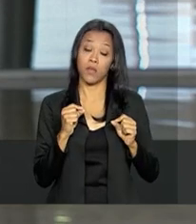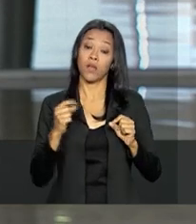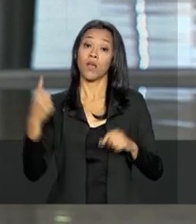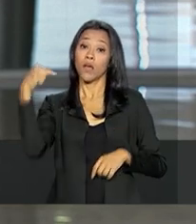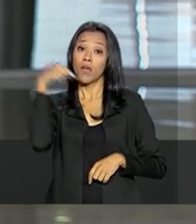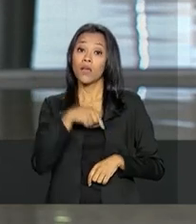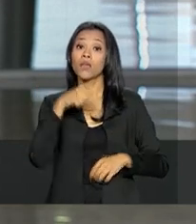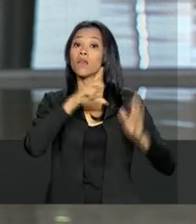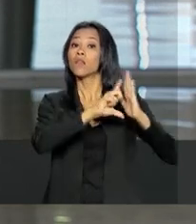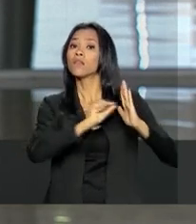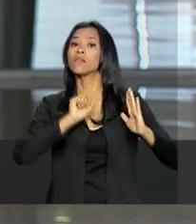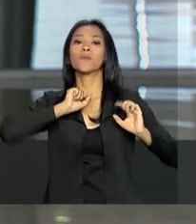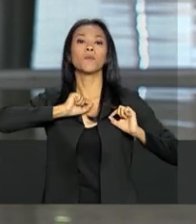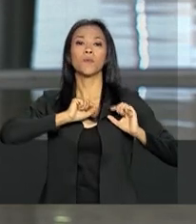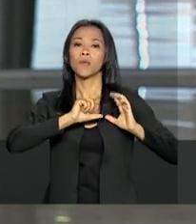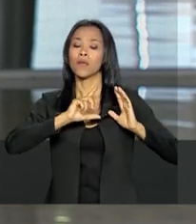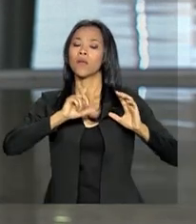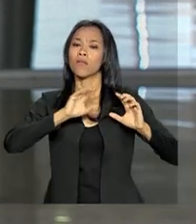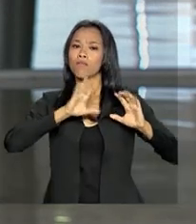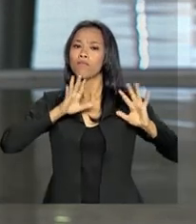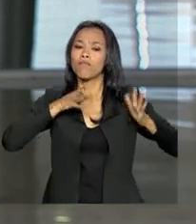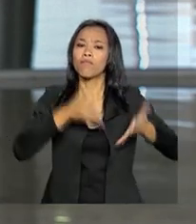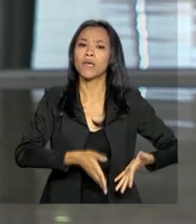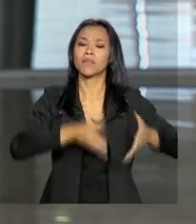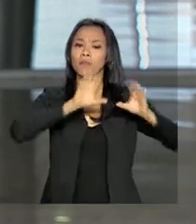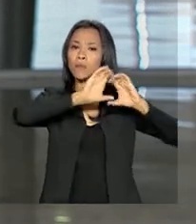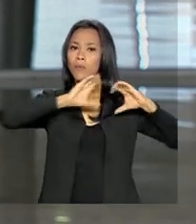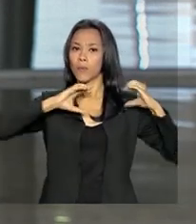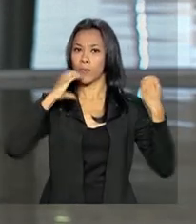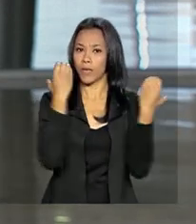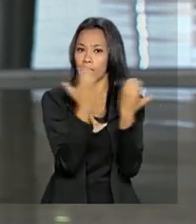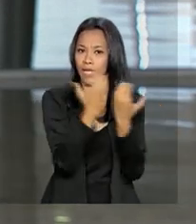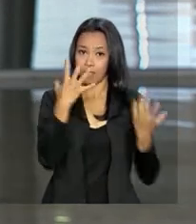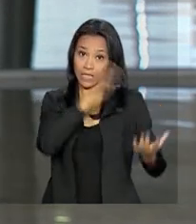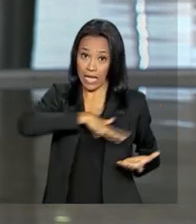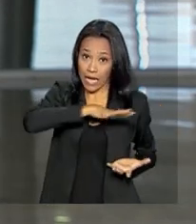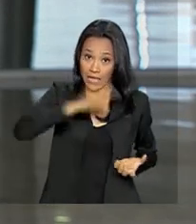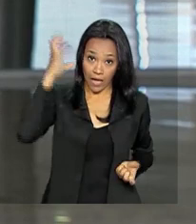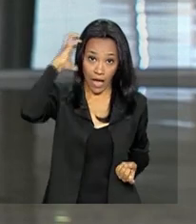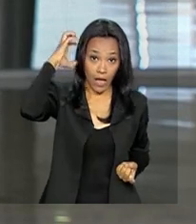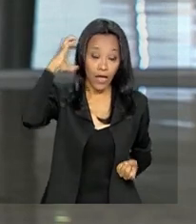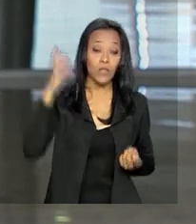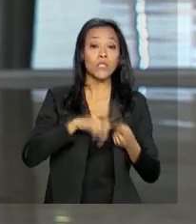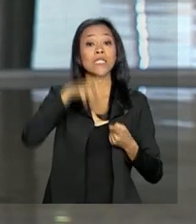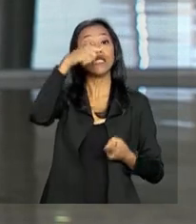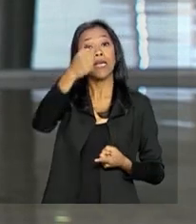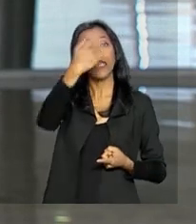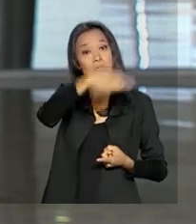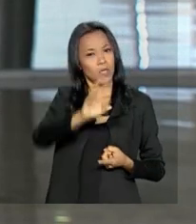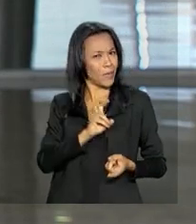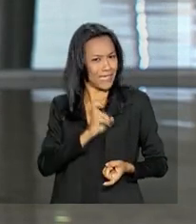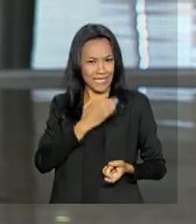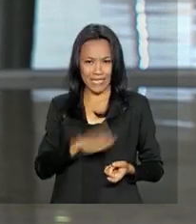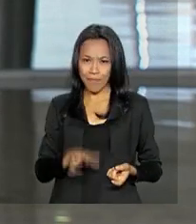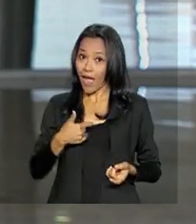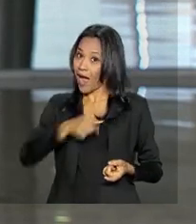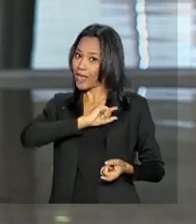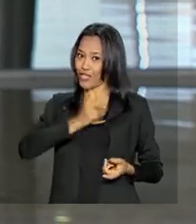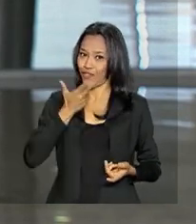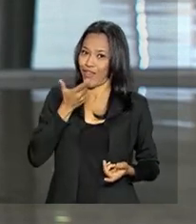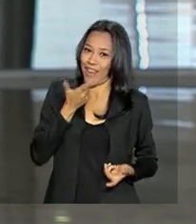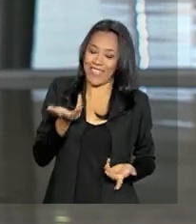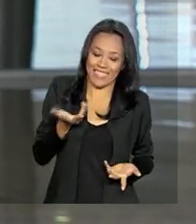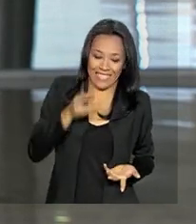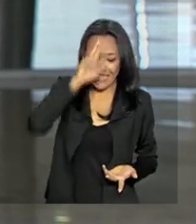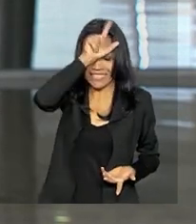ele participa do Congresso Brasileiro de Radiodifusão às 7h30 da noite e não às 5h30, como eu havia falado